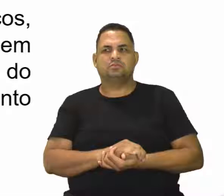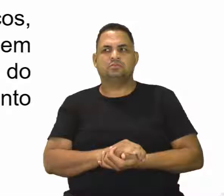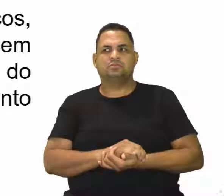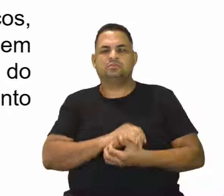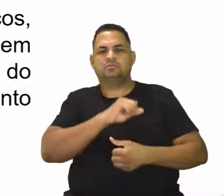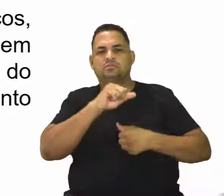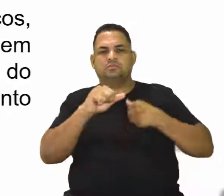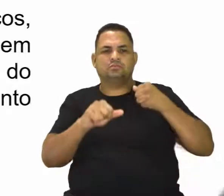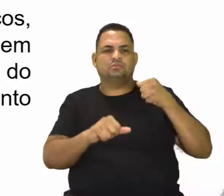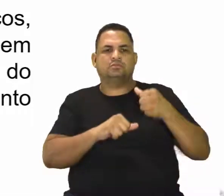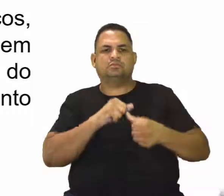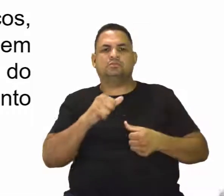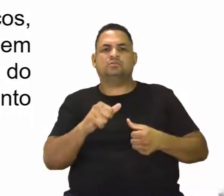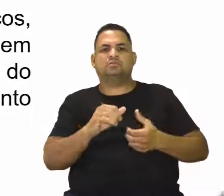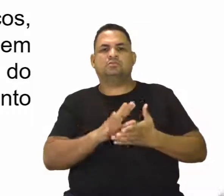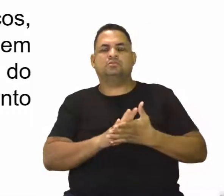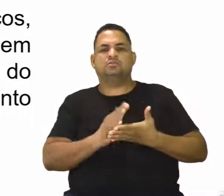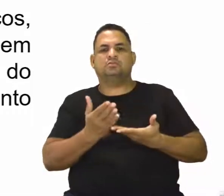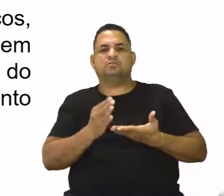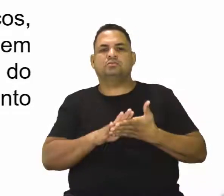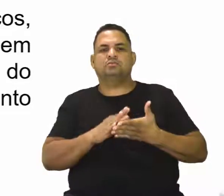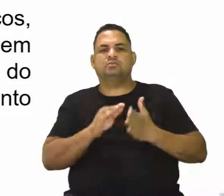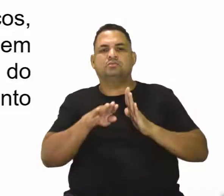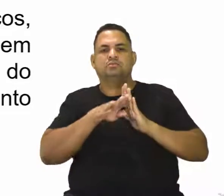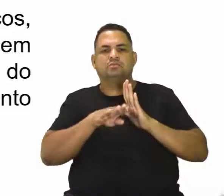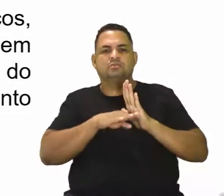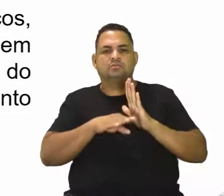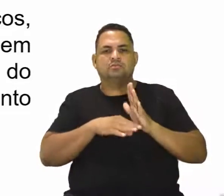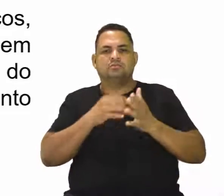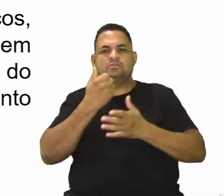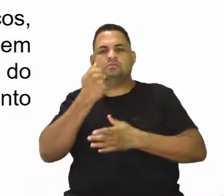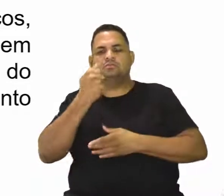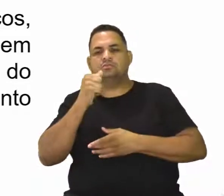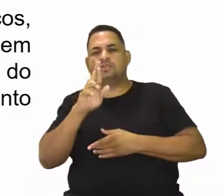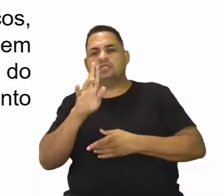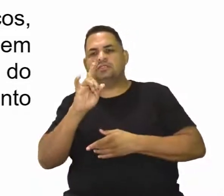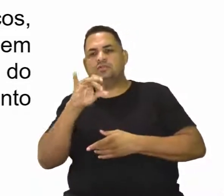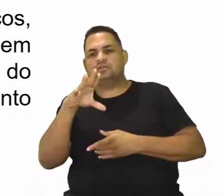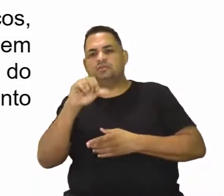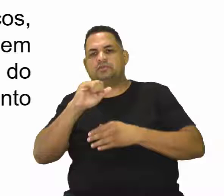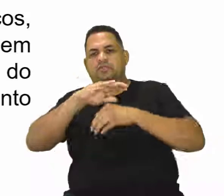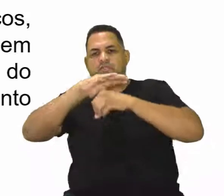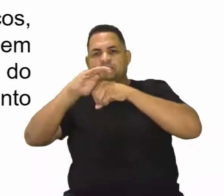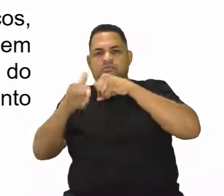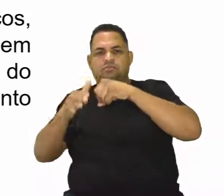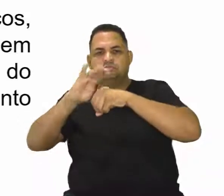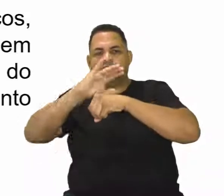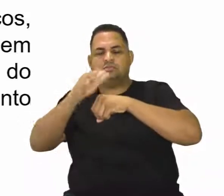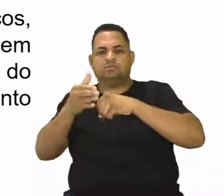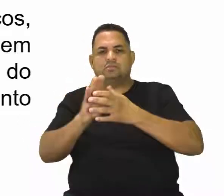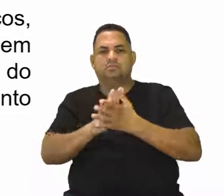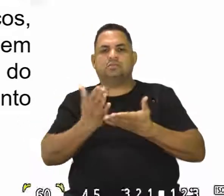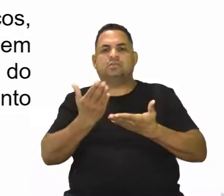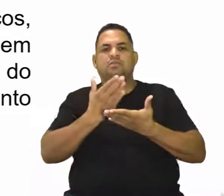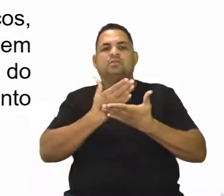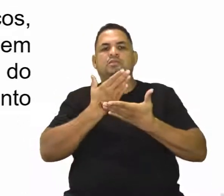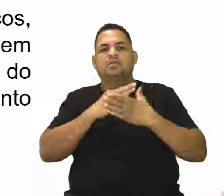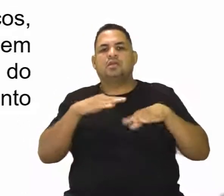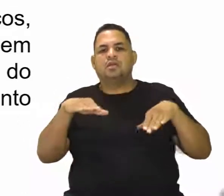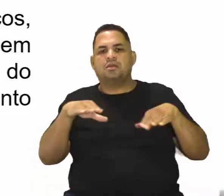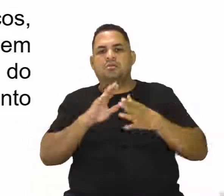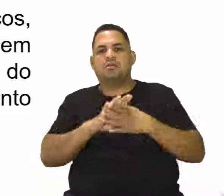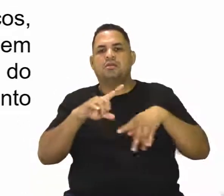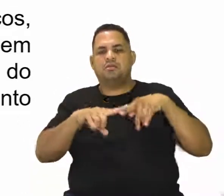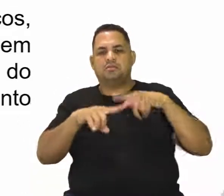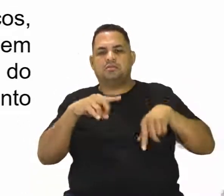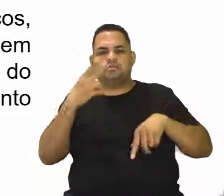As alterações na composição da atmosfera e o esgotamento dos